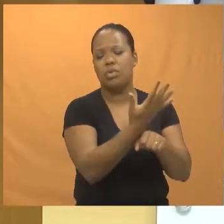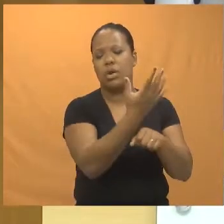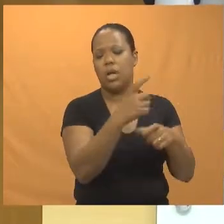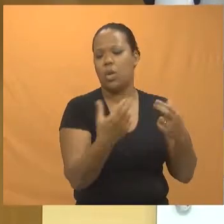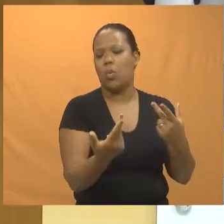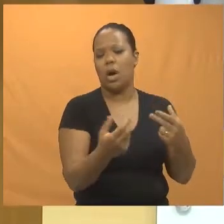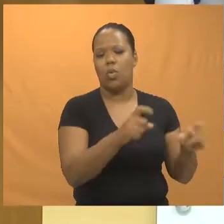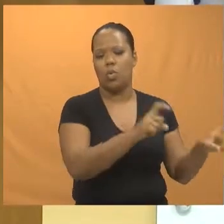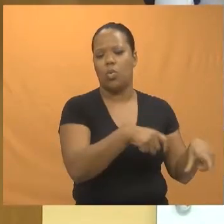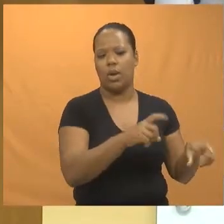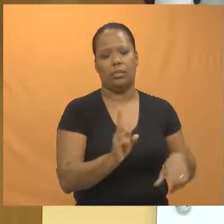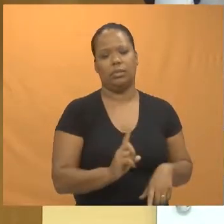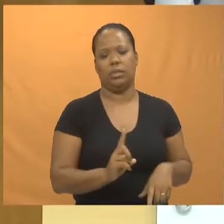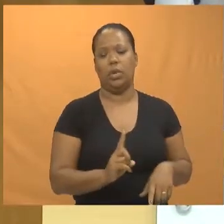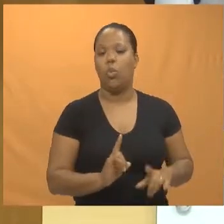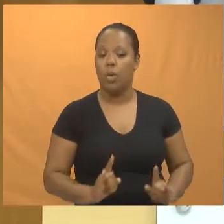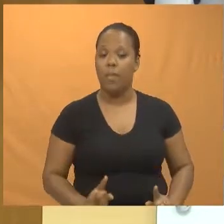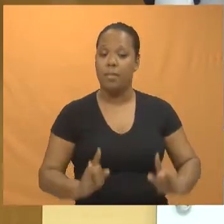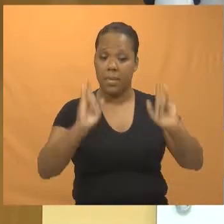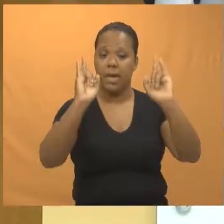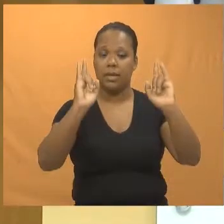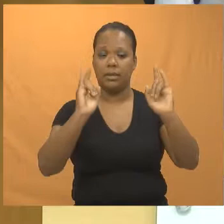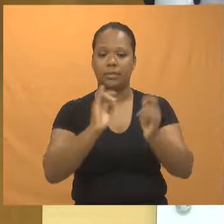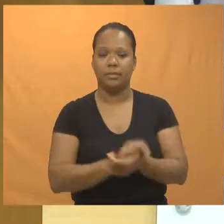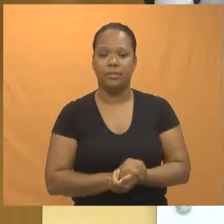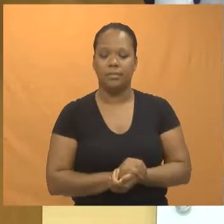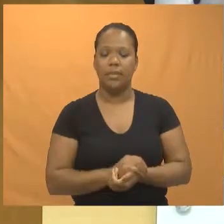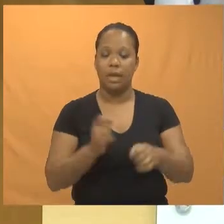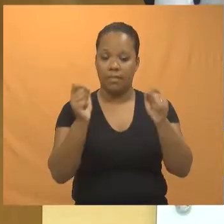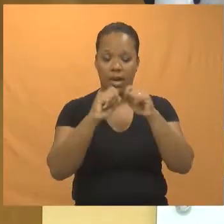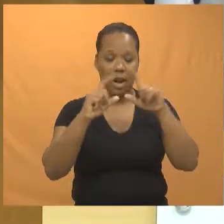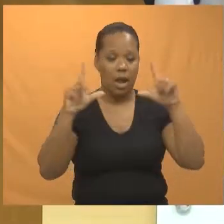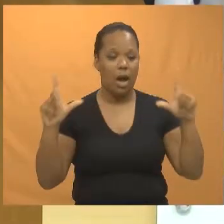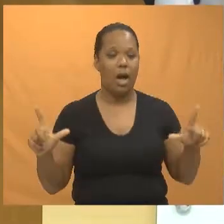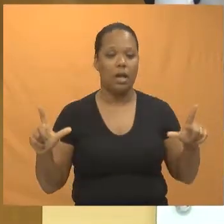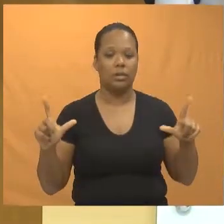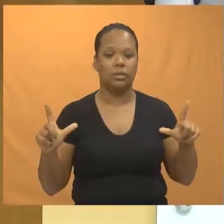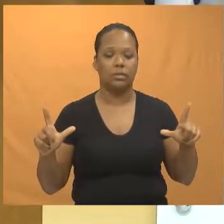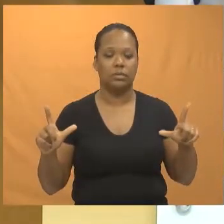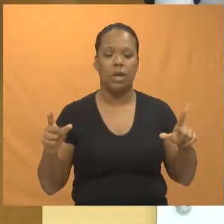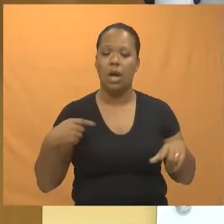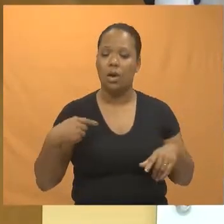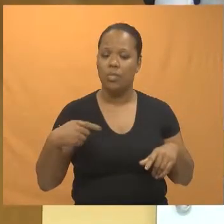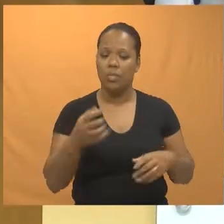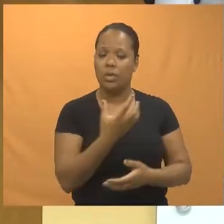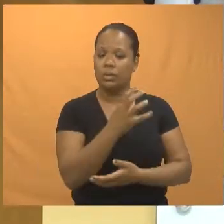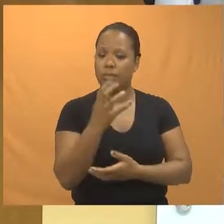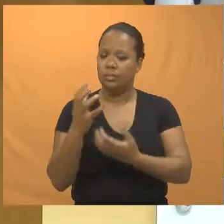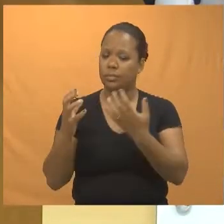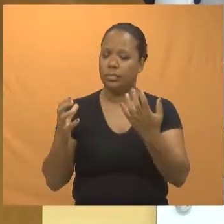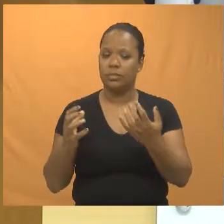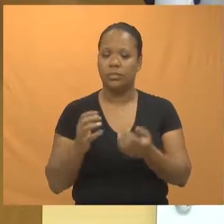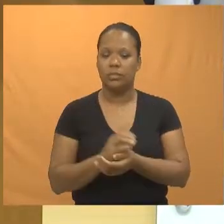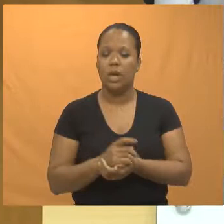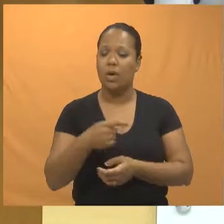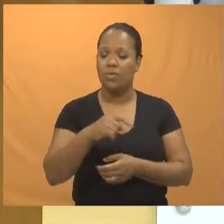rural. Não é zona rural, é área urbana. Então isso tem que ser visto. E eu tive com o meio ambiente a semana passada, eles falaram que o pessoal